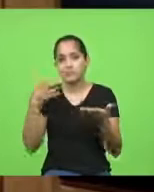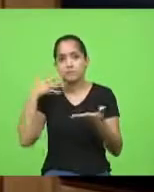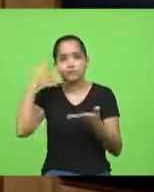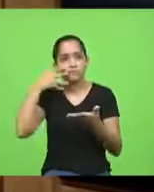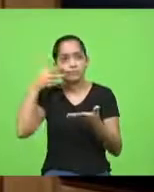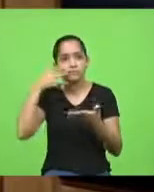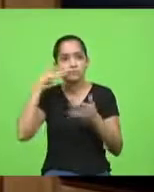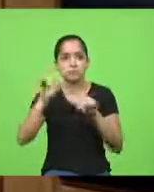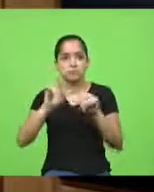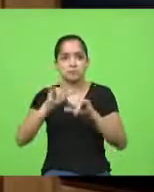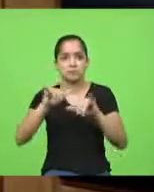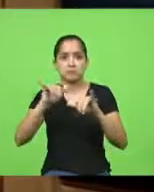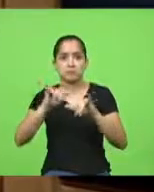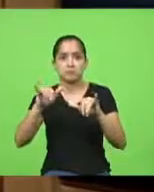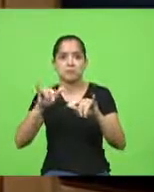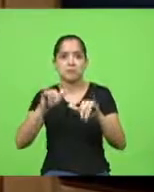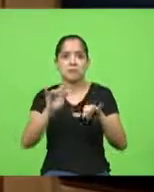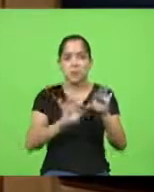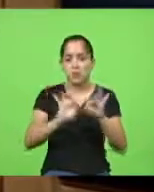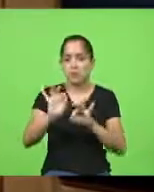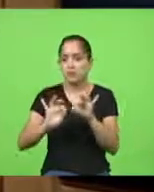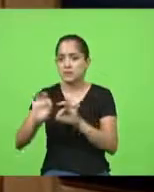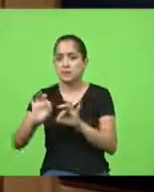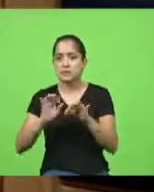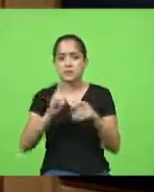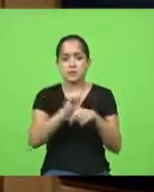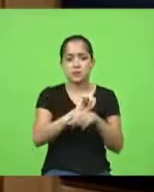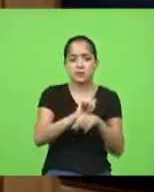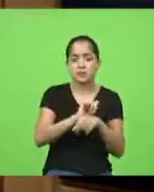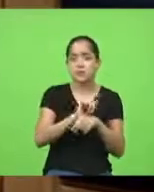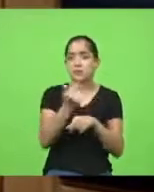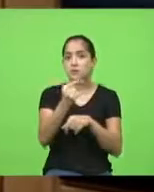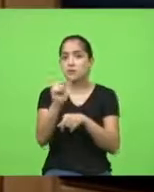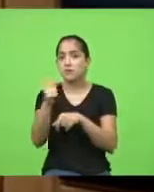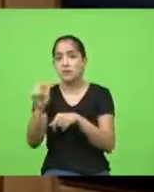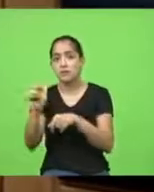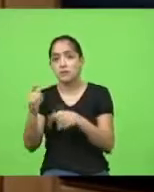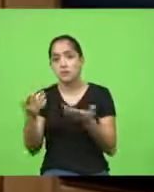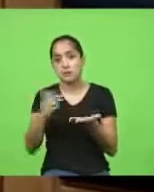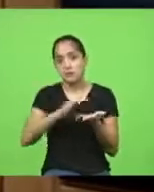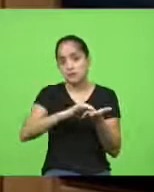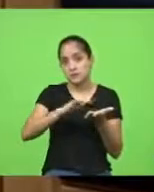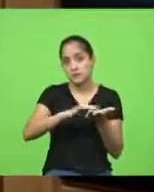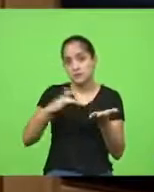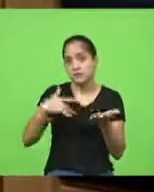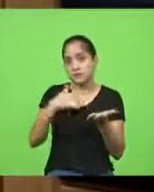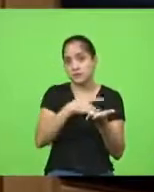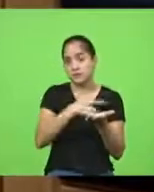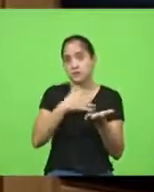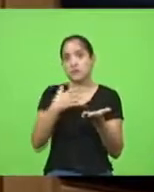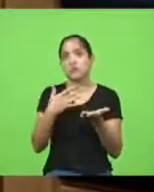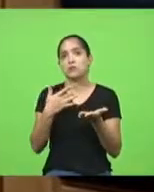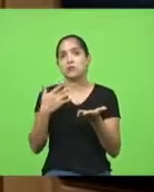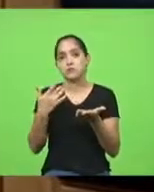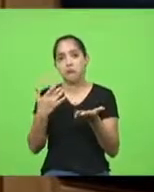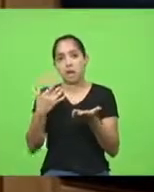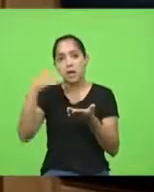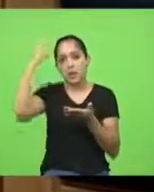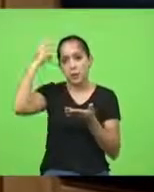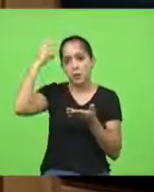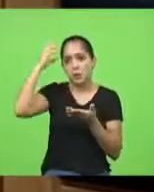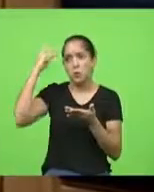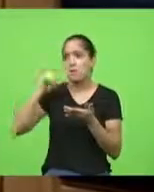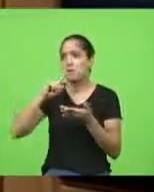a falta de organização, de gestão, o secretário de Saúde, que ainda continua colocando culpa